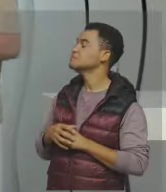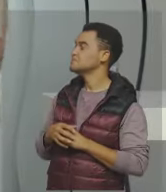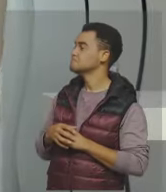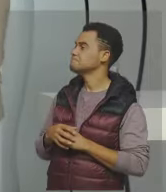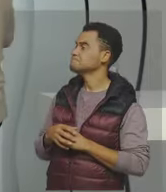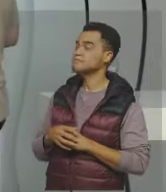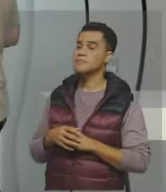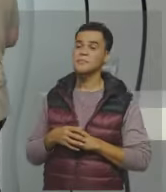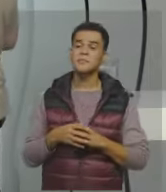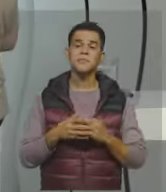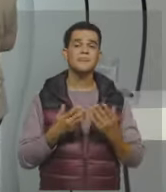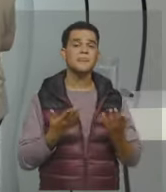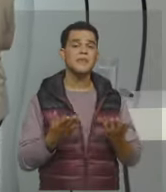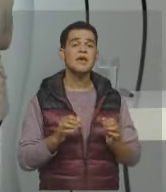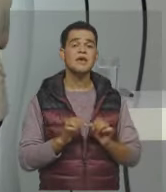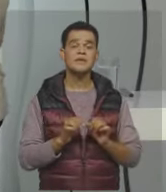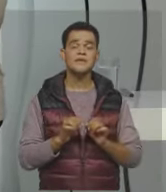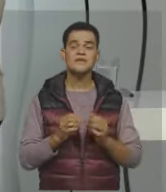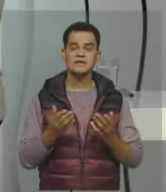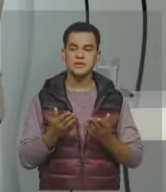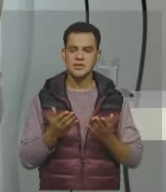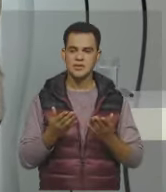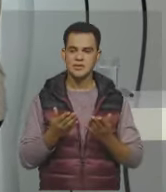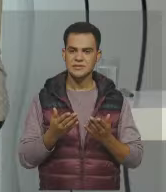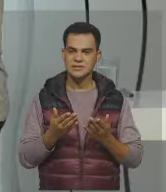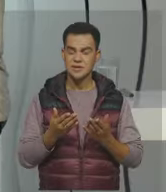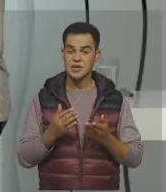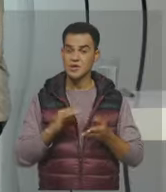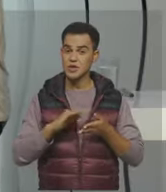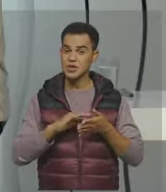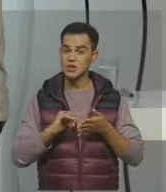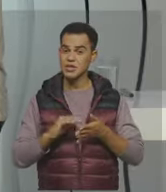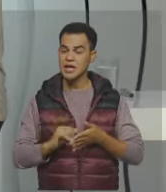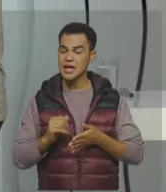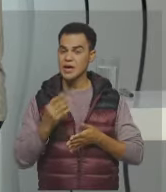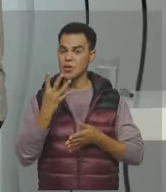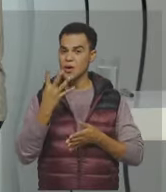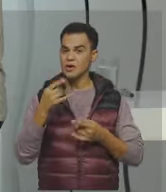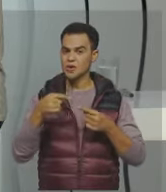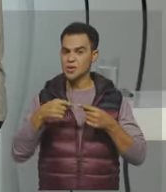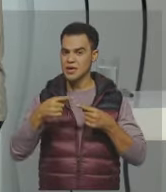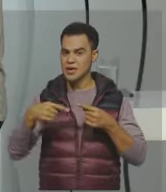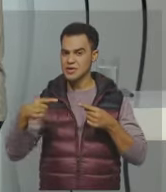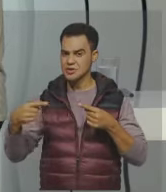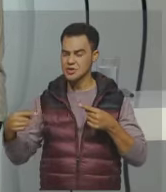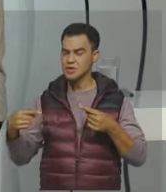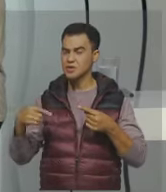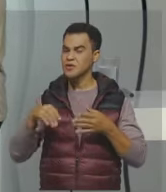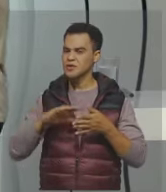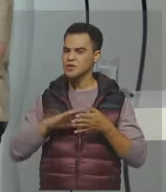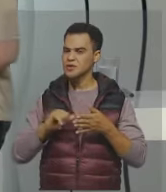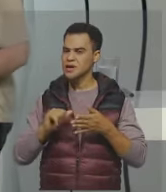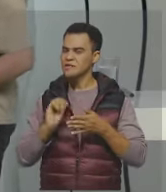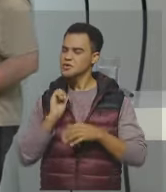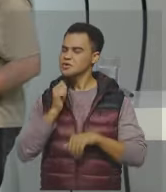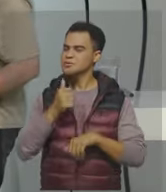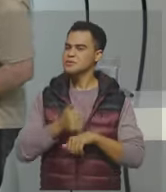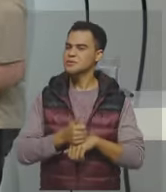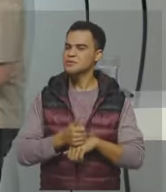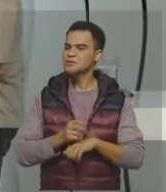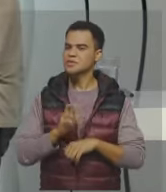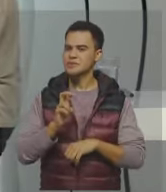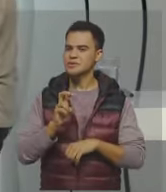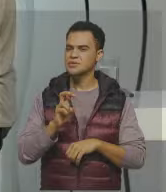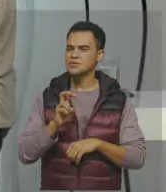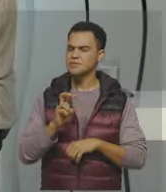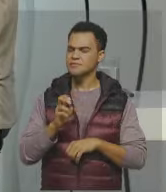pessoal? Eu vou tirar esses 4 resistores aqui e vou substituir por um único resistor de 5 ohms. Vou colocar na próxima folha